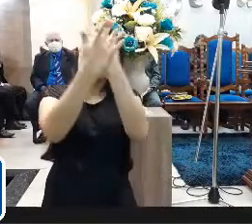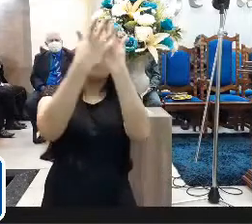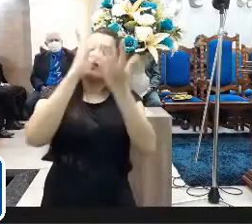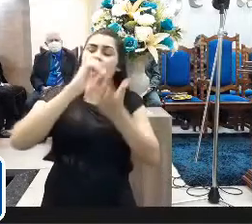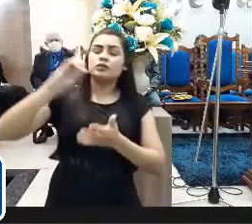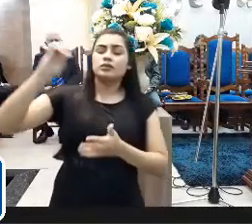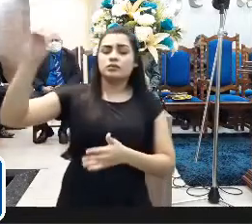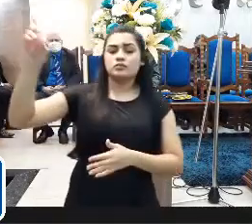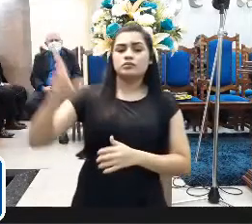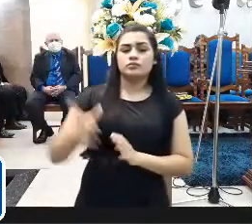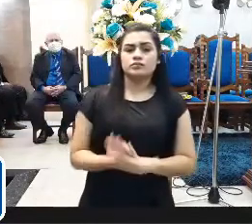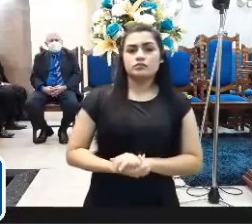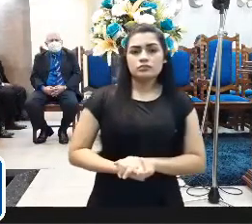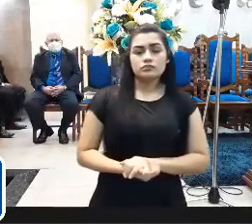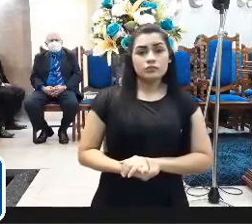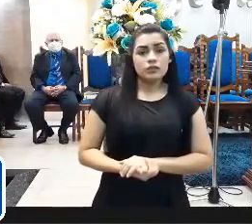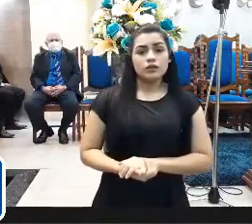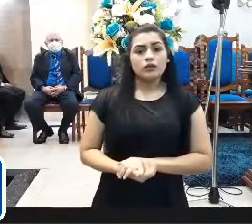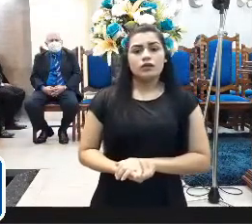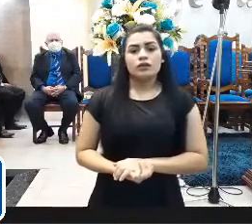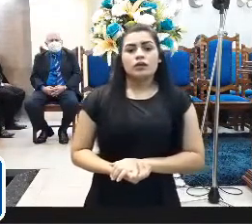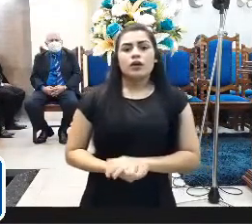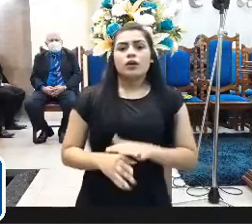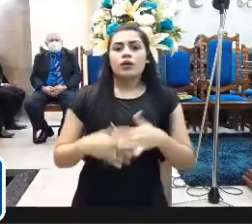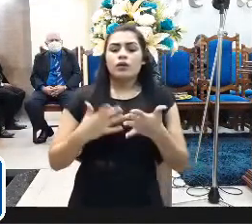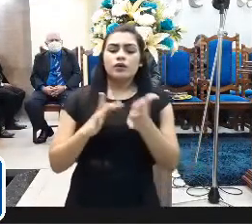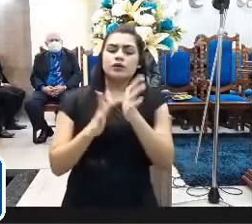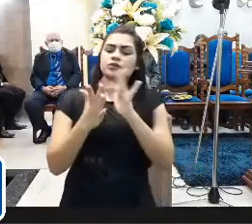glória a Deus! Naquele dia você vai dizer que valeu a pena esperar.